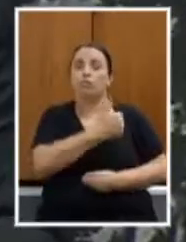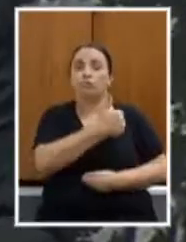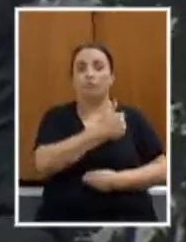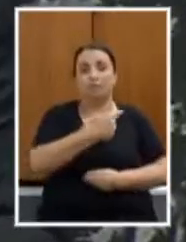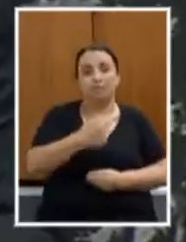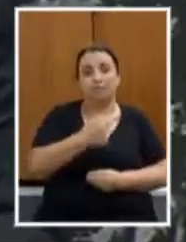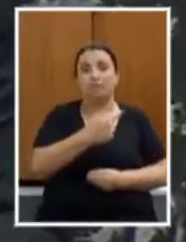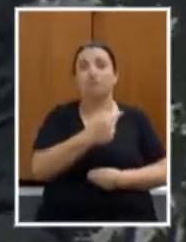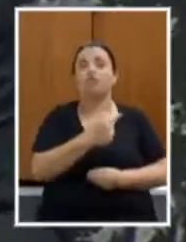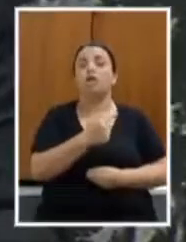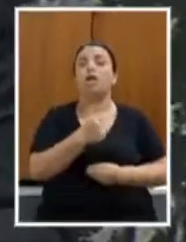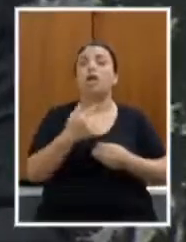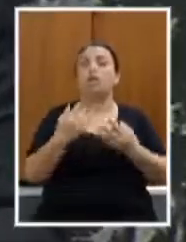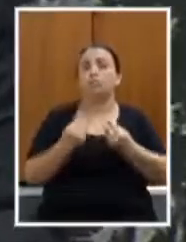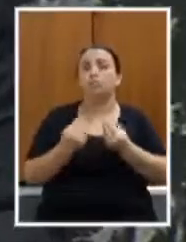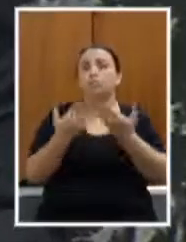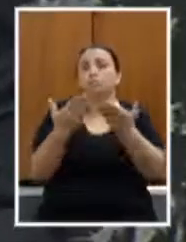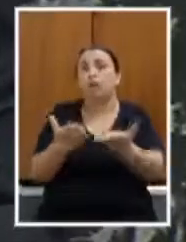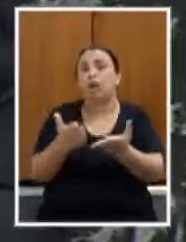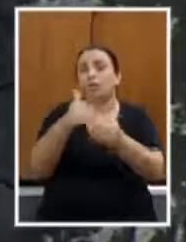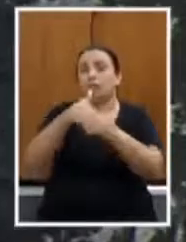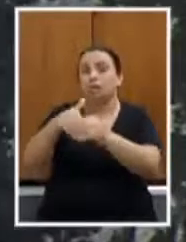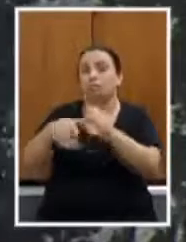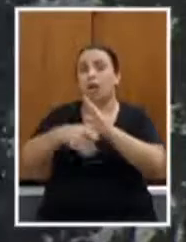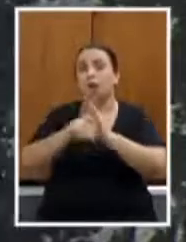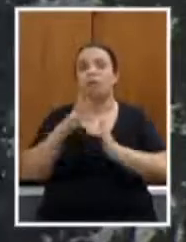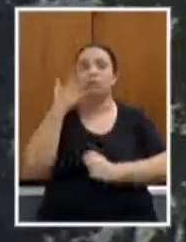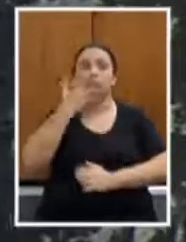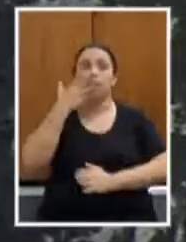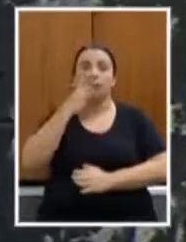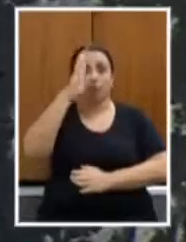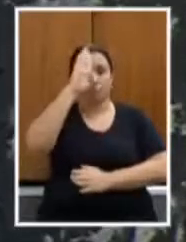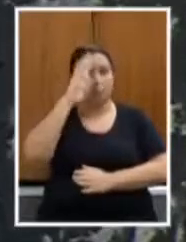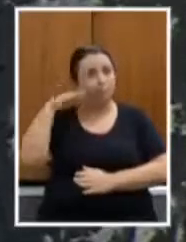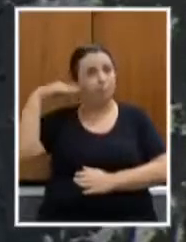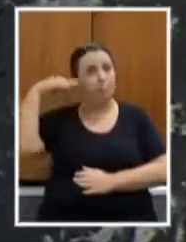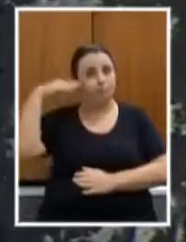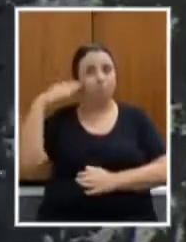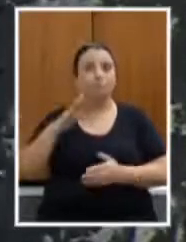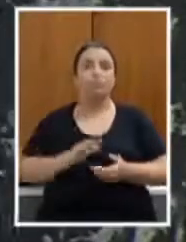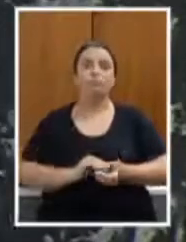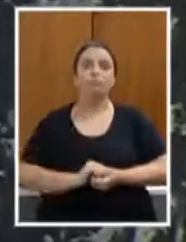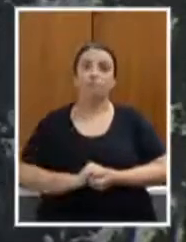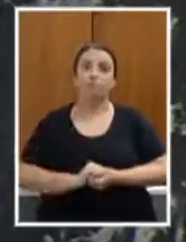encaminhar a votação pelo prazo de 5 minutos, deputada Beatriz Cerqueira.